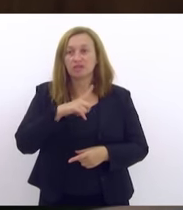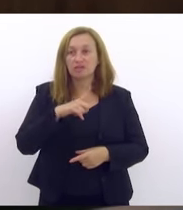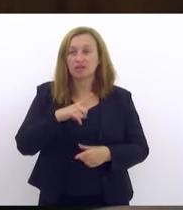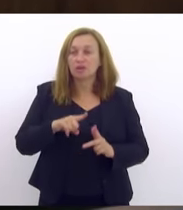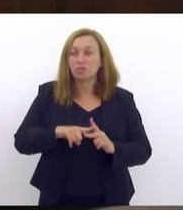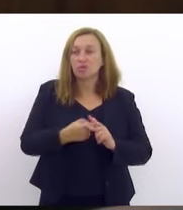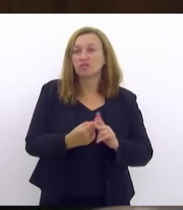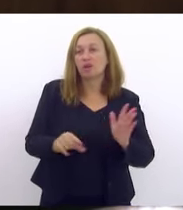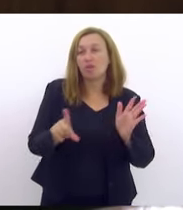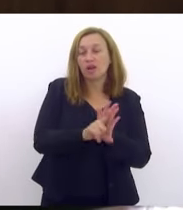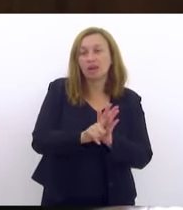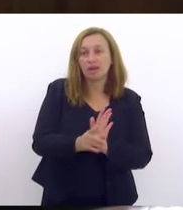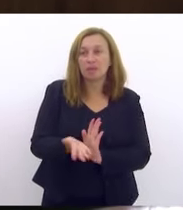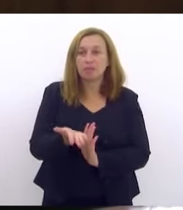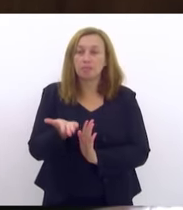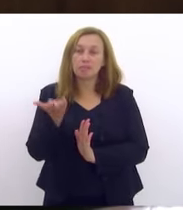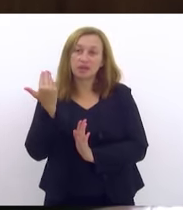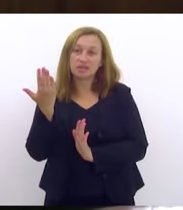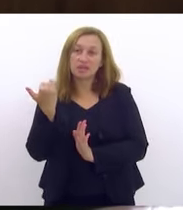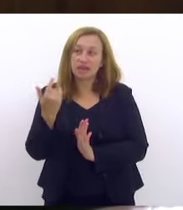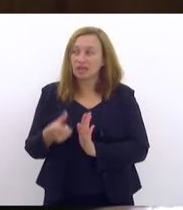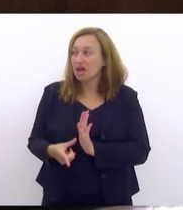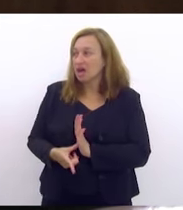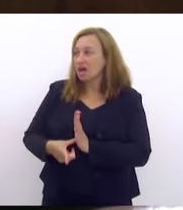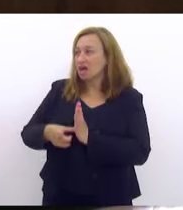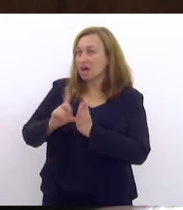anterior sem antes